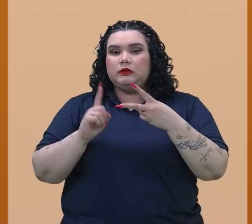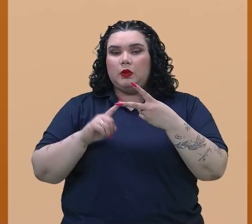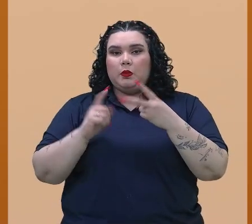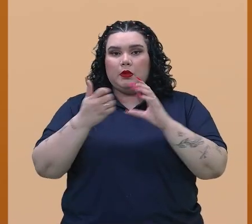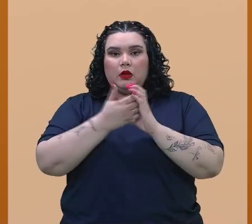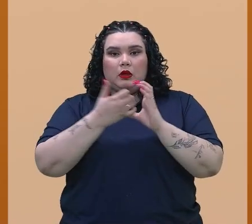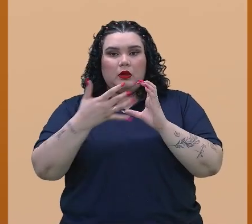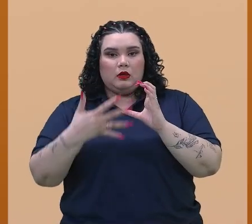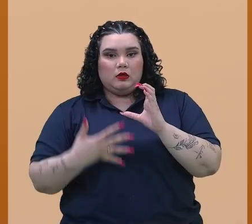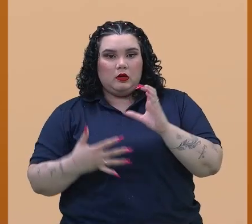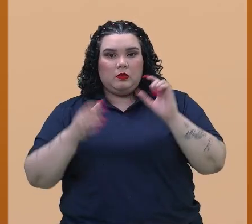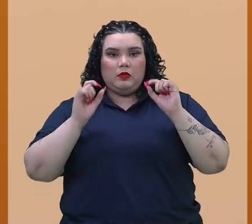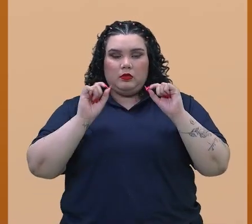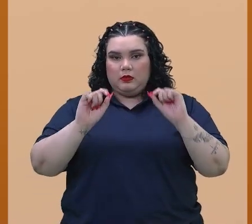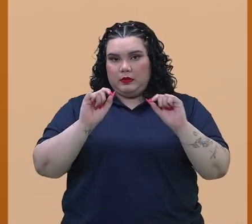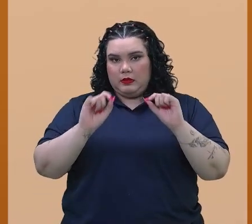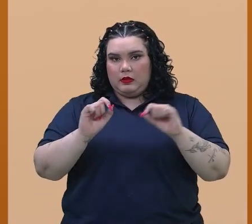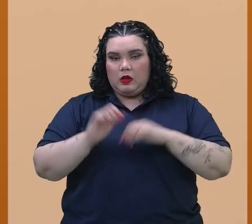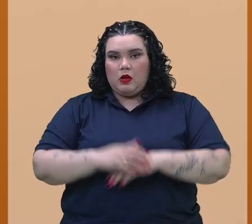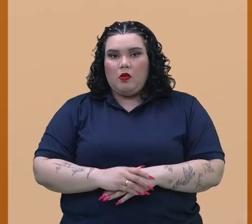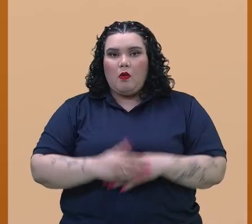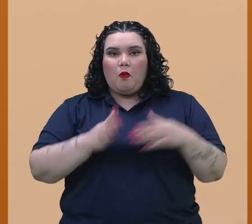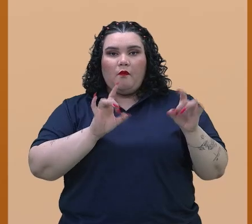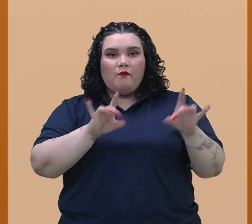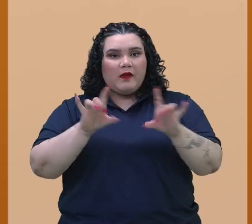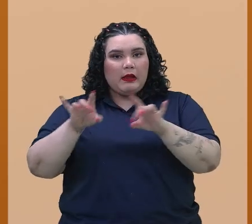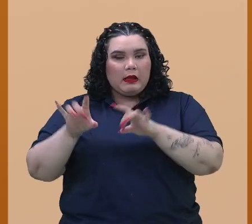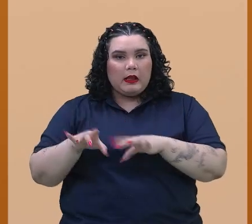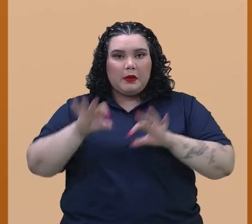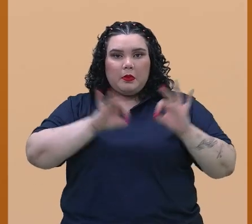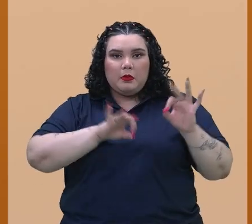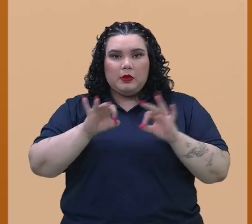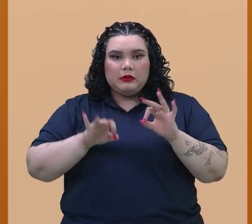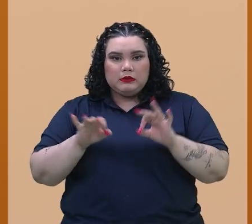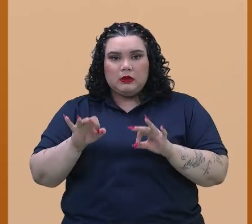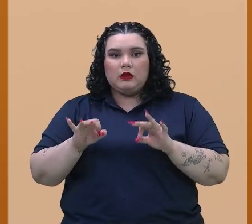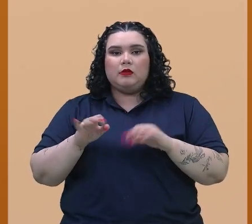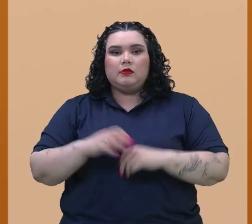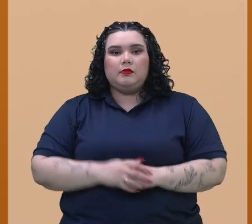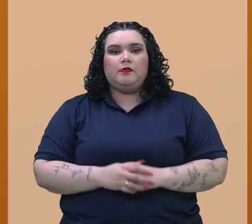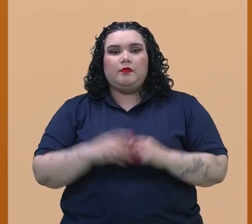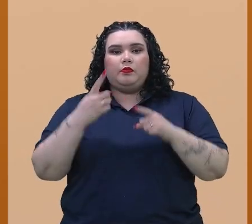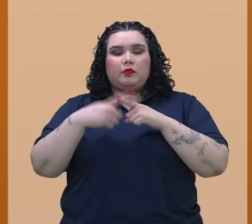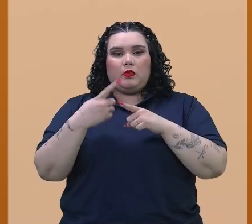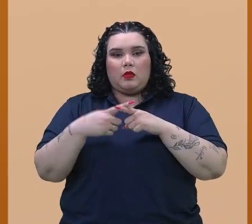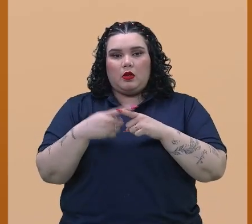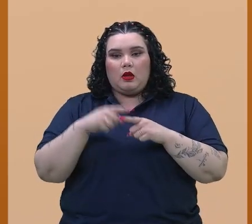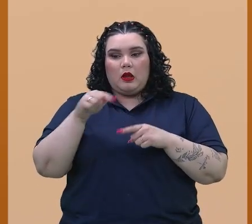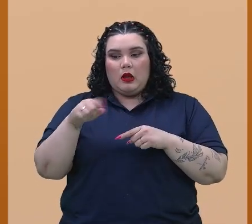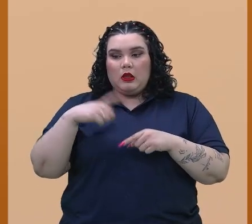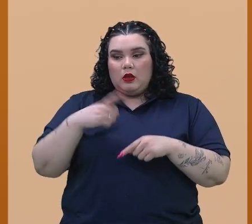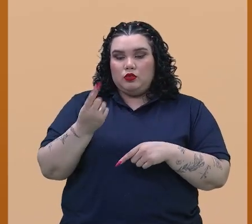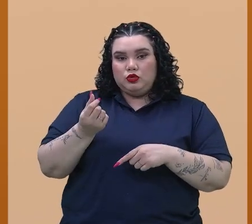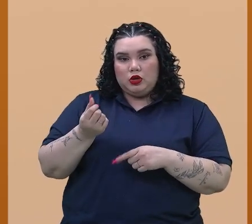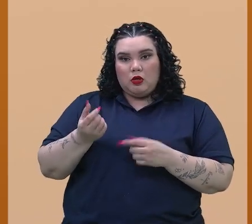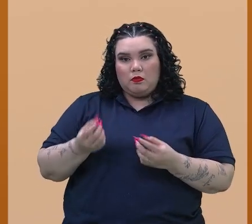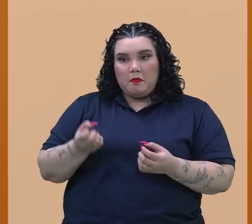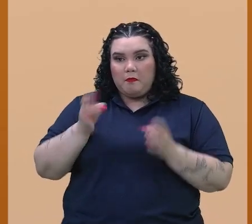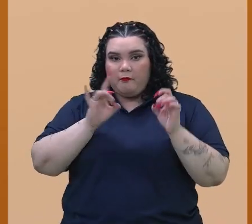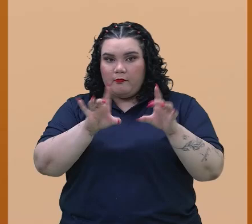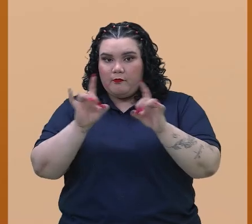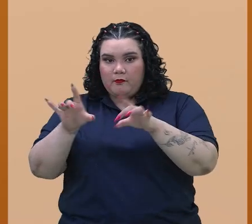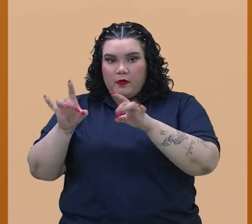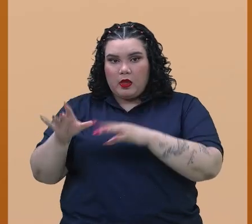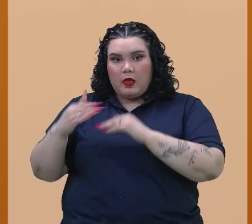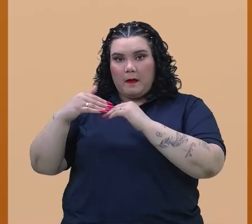característica é a balança comercial favorável, ou seja, o mercantilismo pregava que era mais lucrativo para você sempre vender